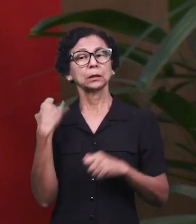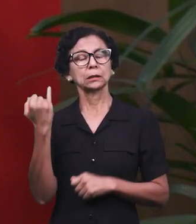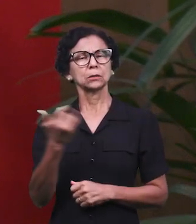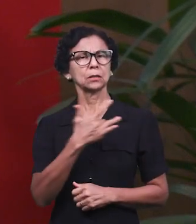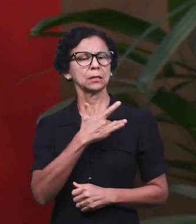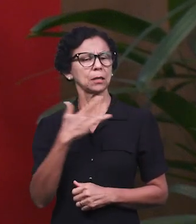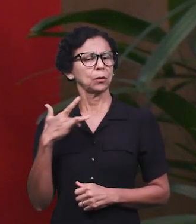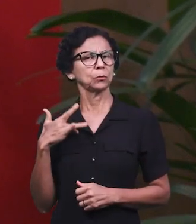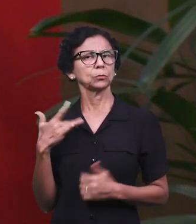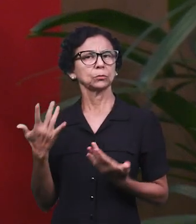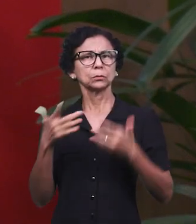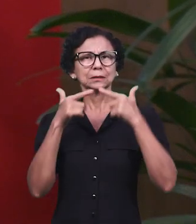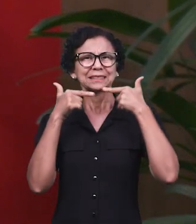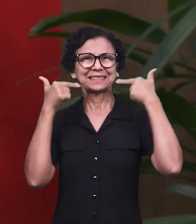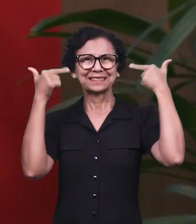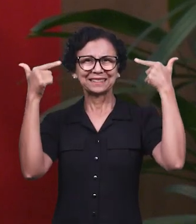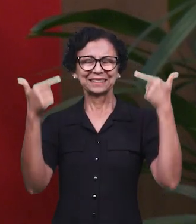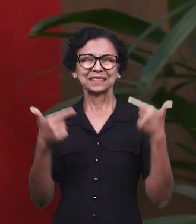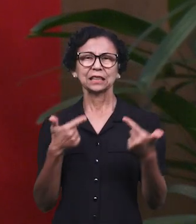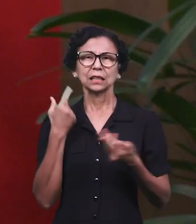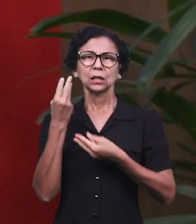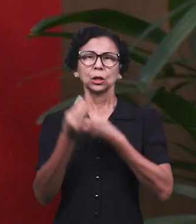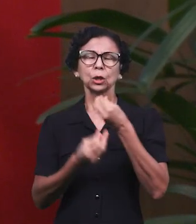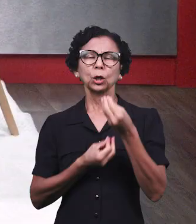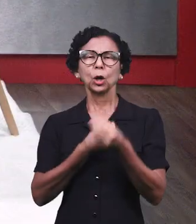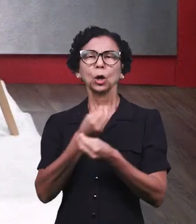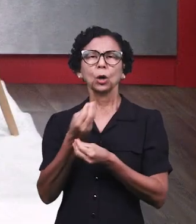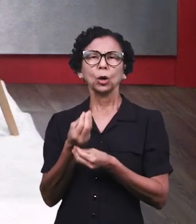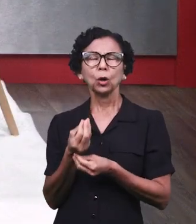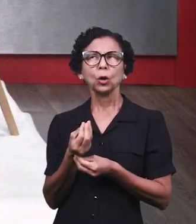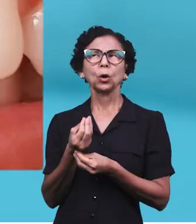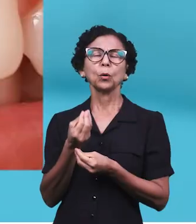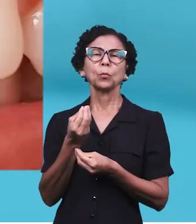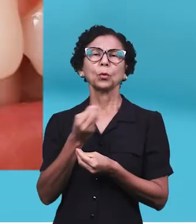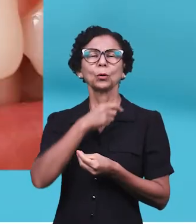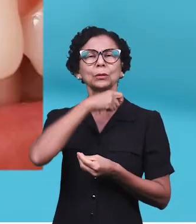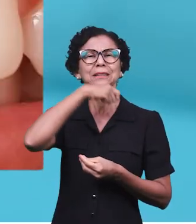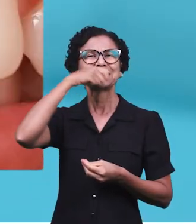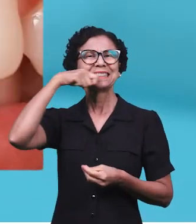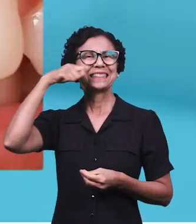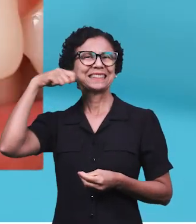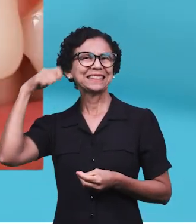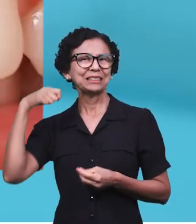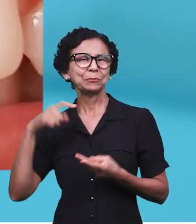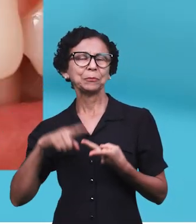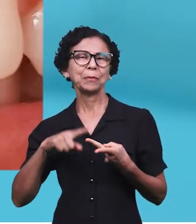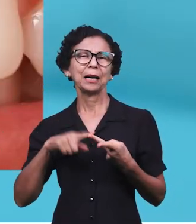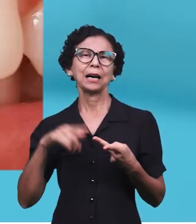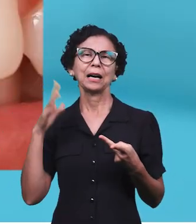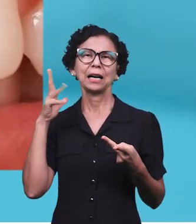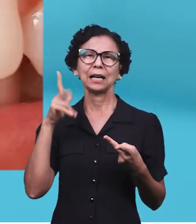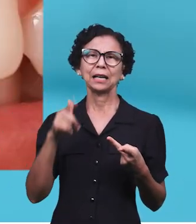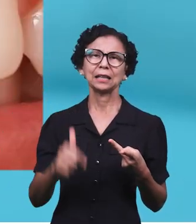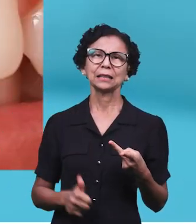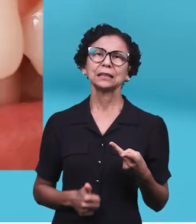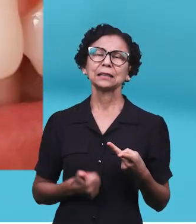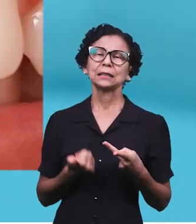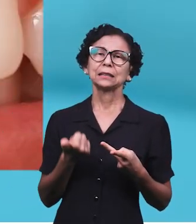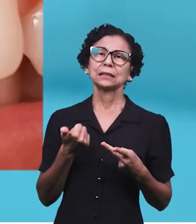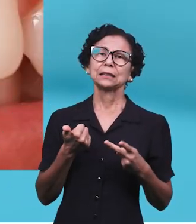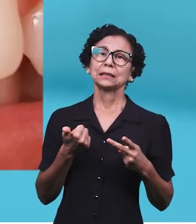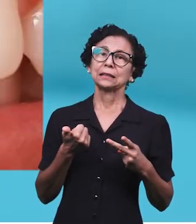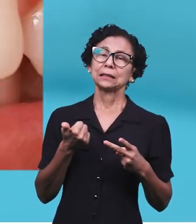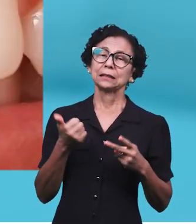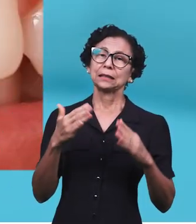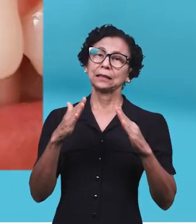sorriso, que a gente sempre fala sobre os cuidados que nós precisamos ter com a higiene em casa, com os cuidados que a gente precisa